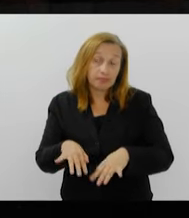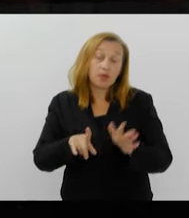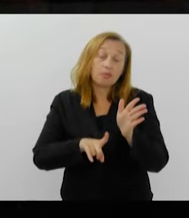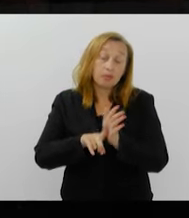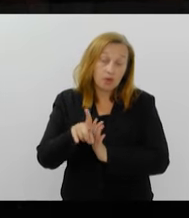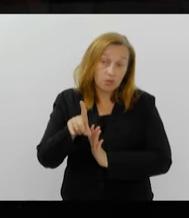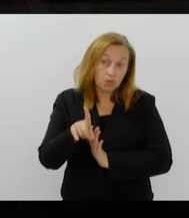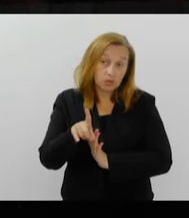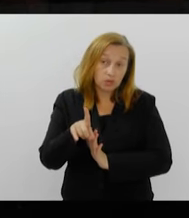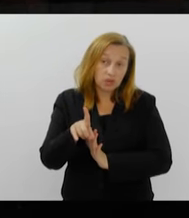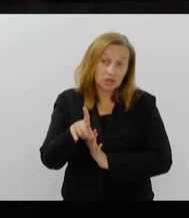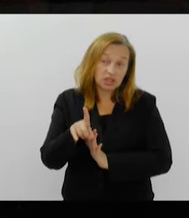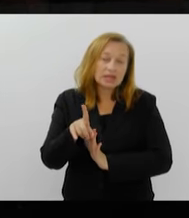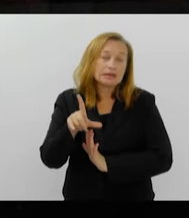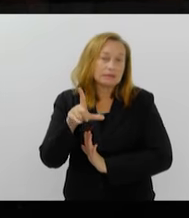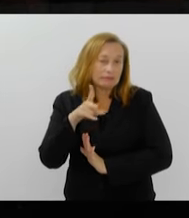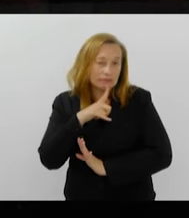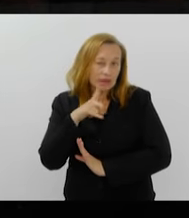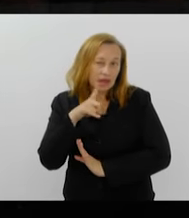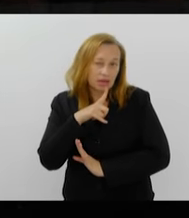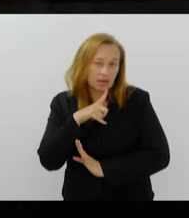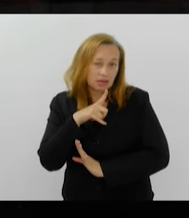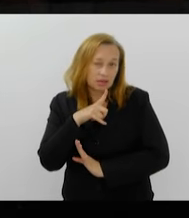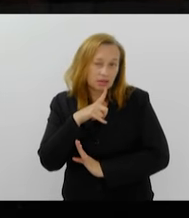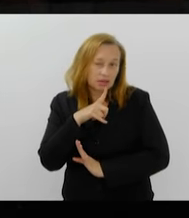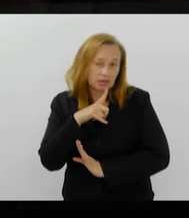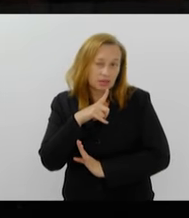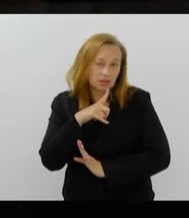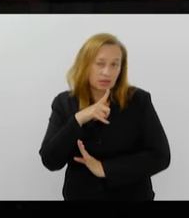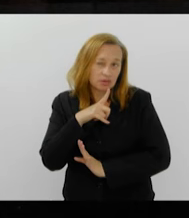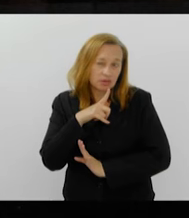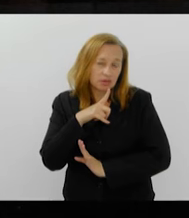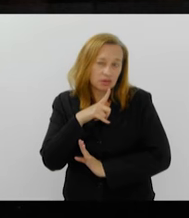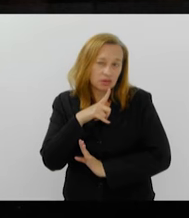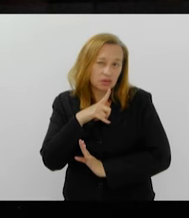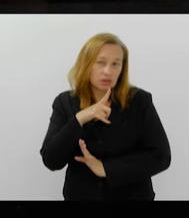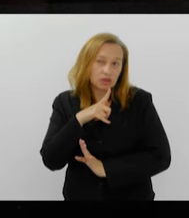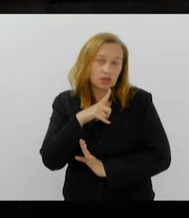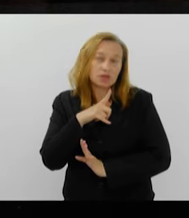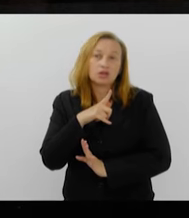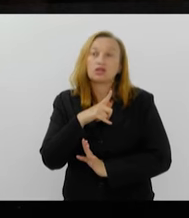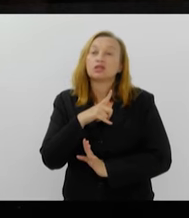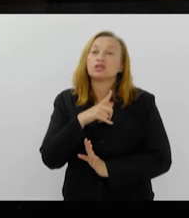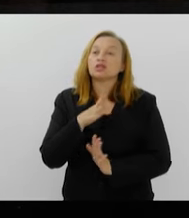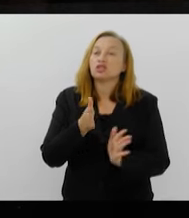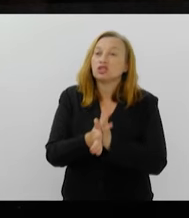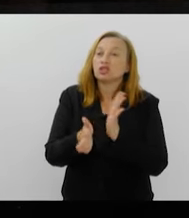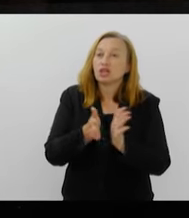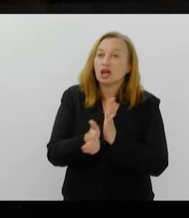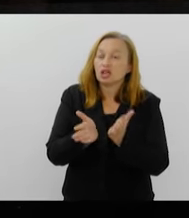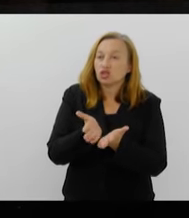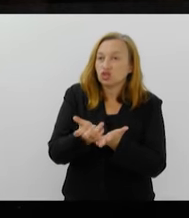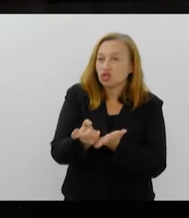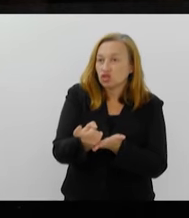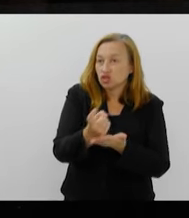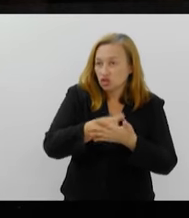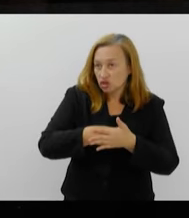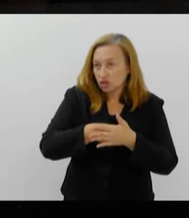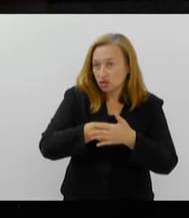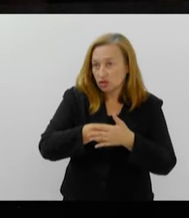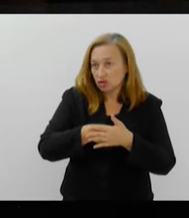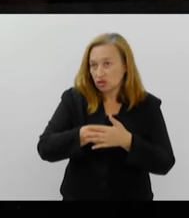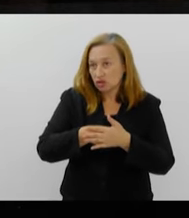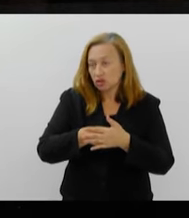pergunta ele, existem ações de revisão de gasto tributário, ou seja, dos benefícios